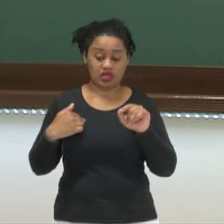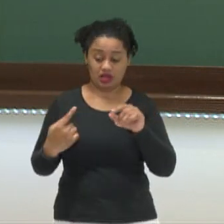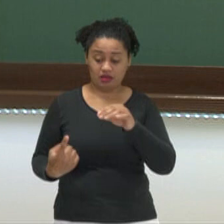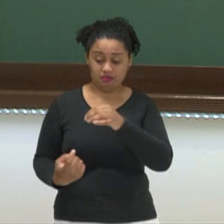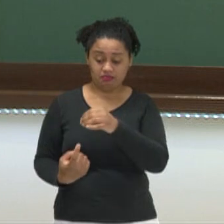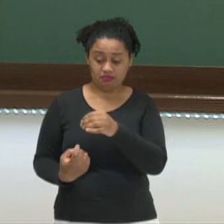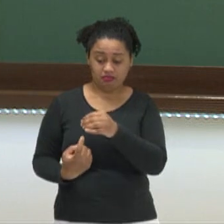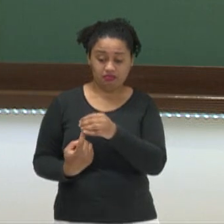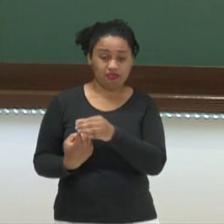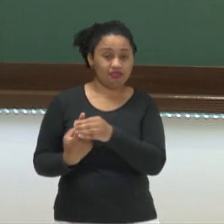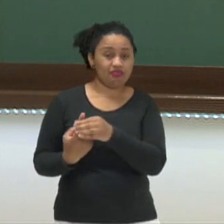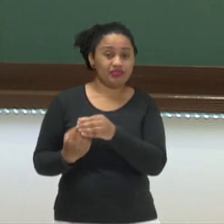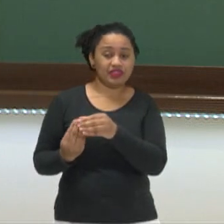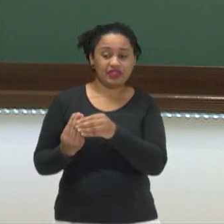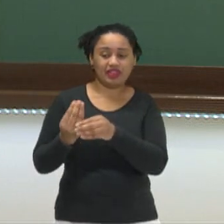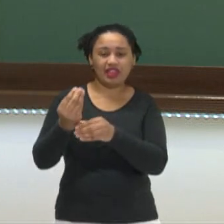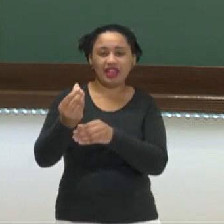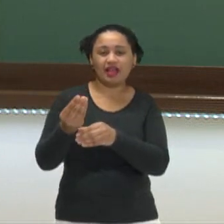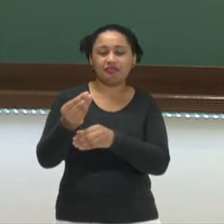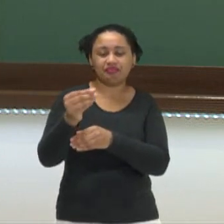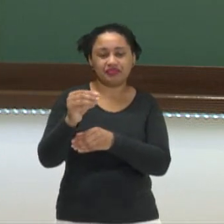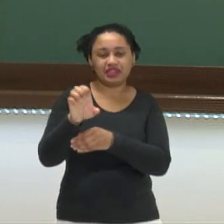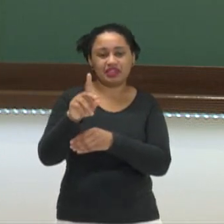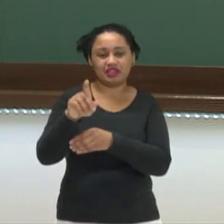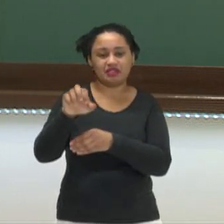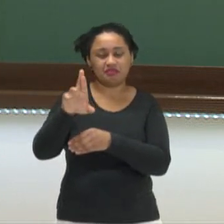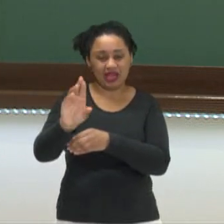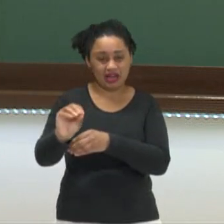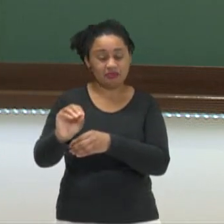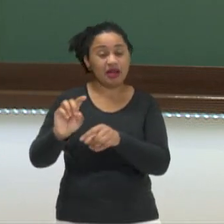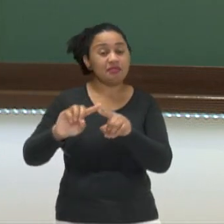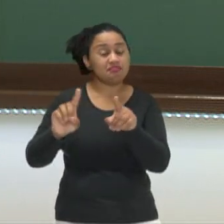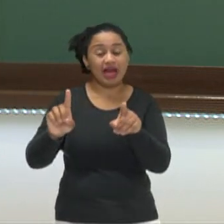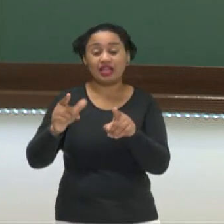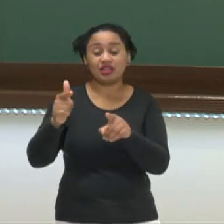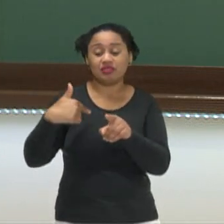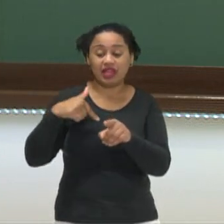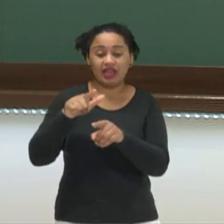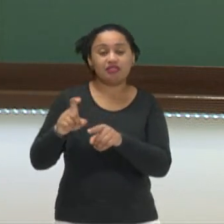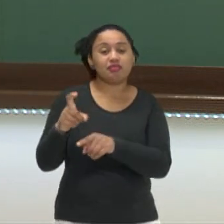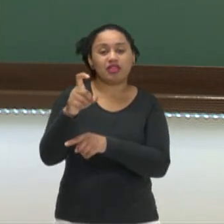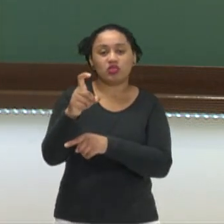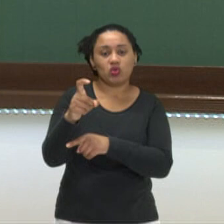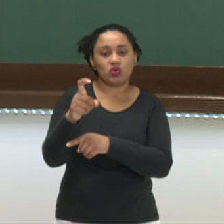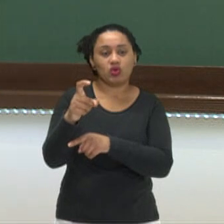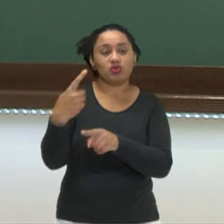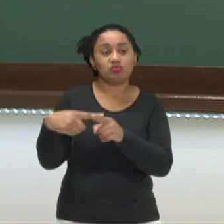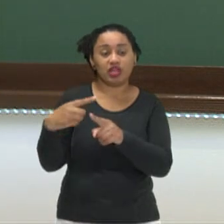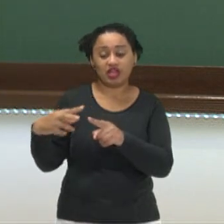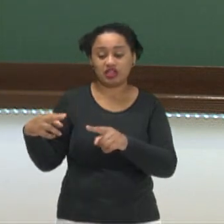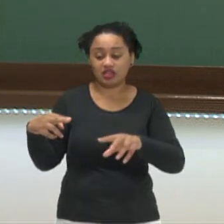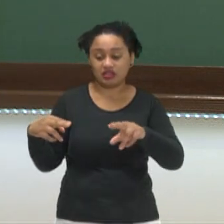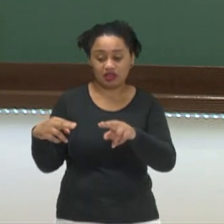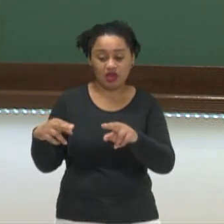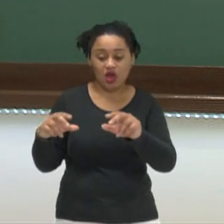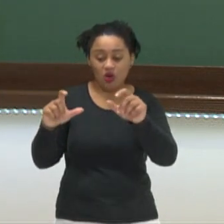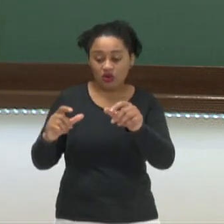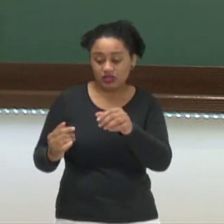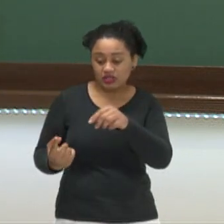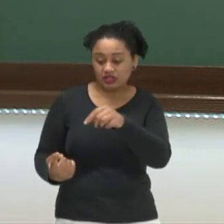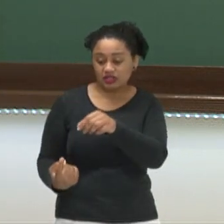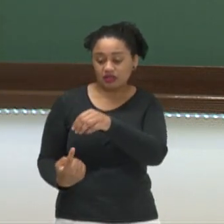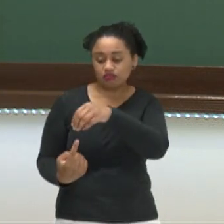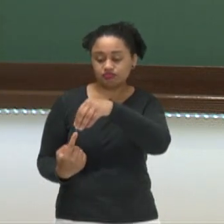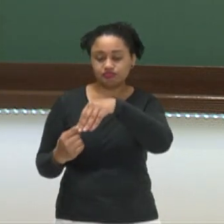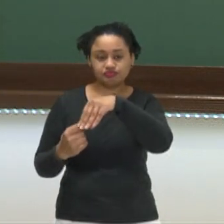seu esperma não estarão presentes mais os espermatozoides, porque foi cortado exatamente o caninho,